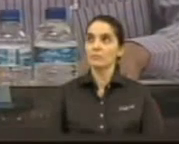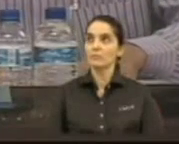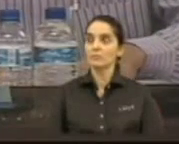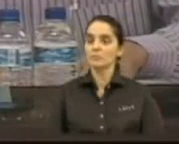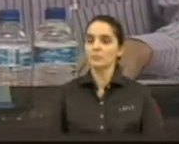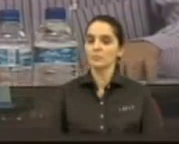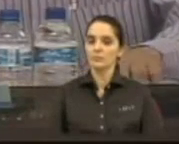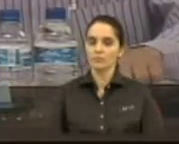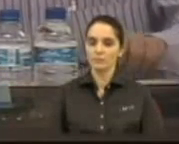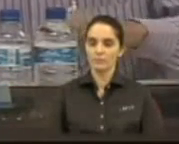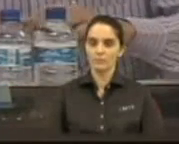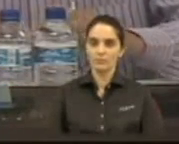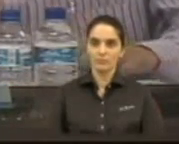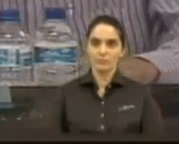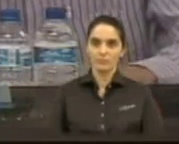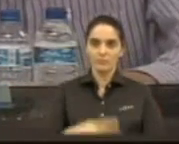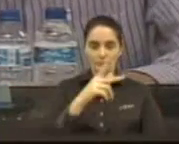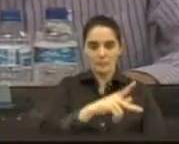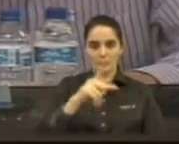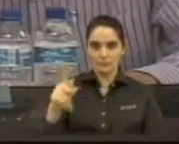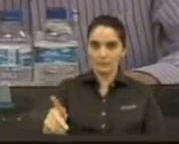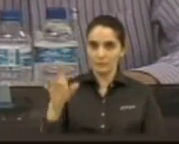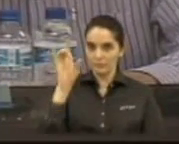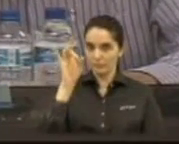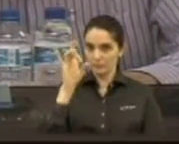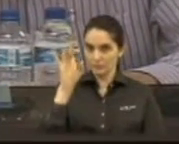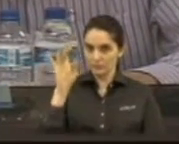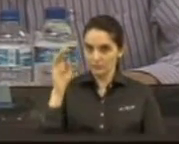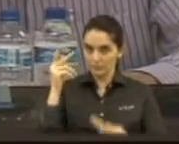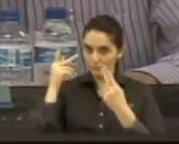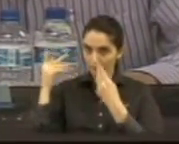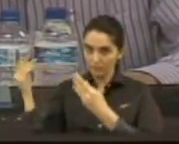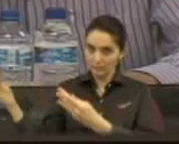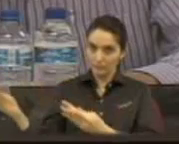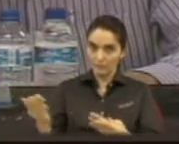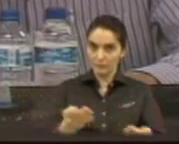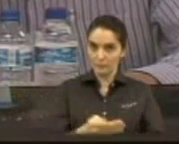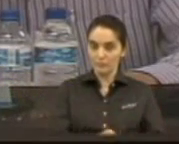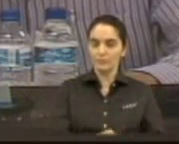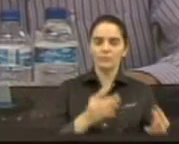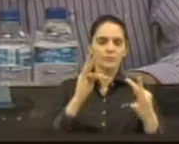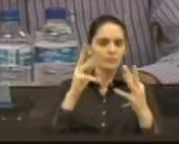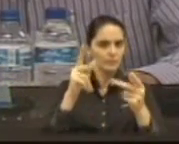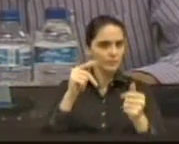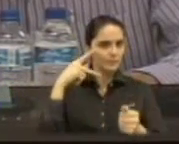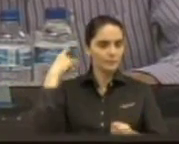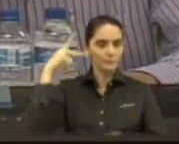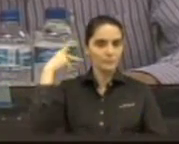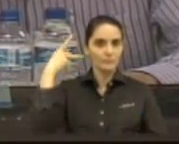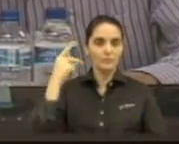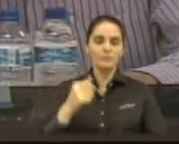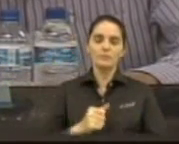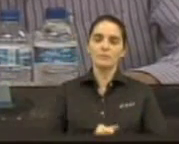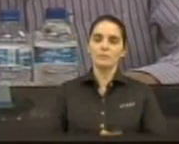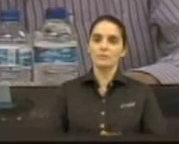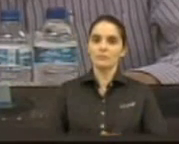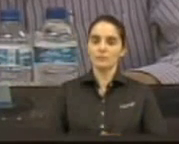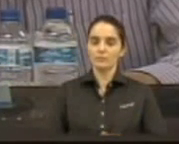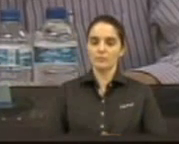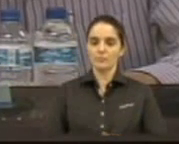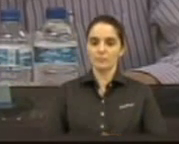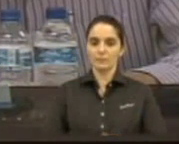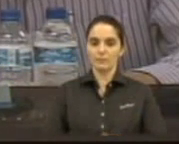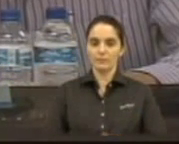Senhor presidente, nobres pares, é só para convidar vocês, todos vocês vereadores e vereadoras dessa